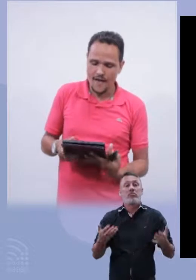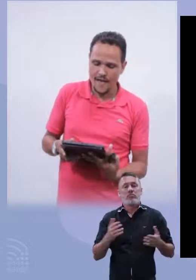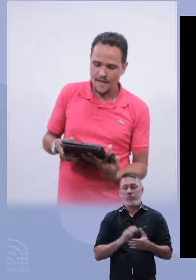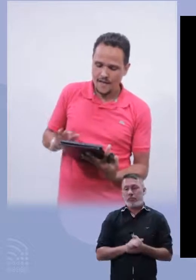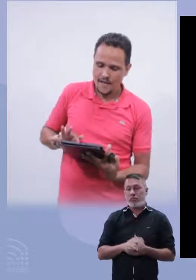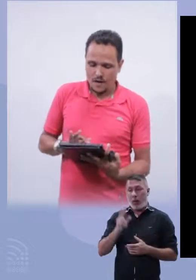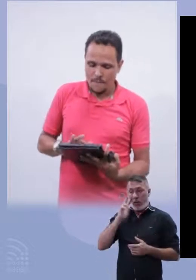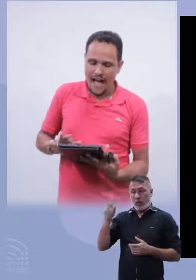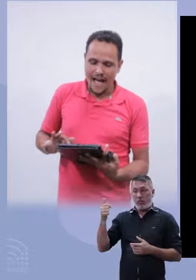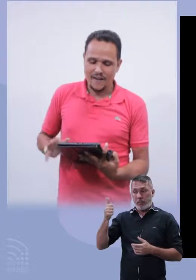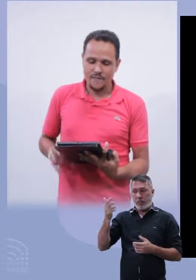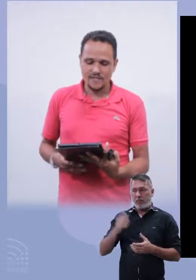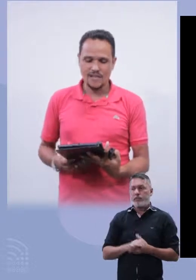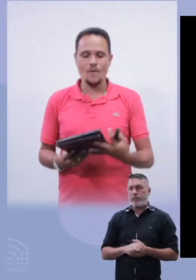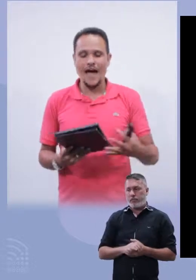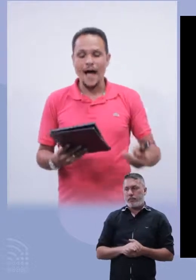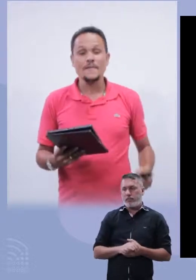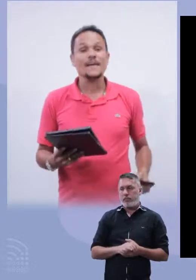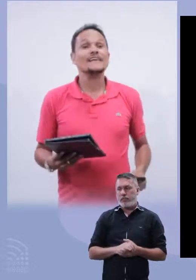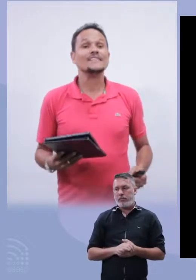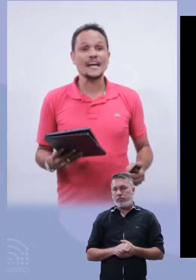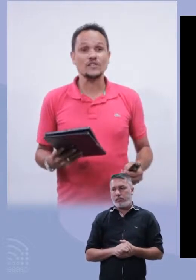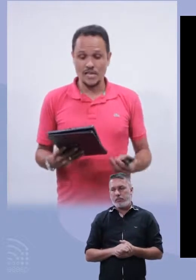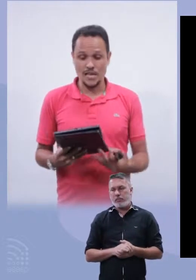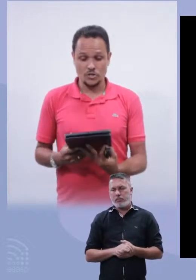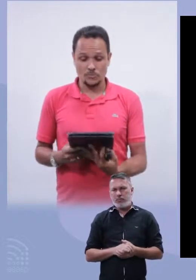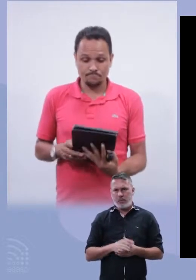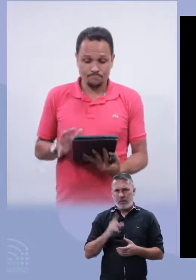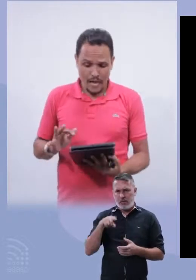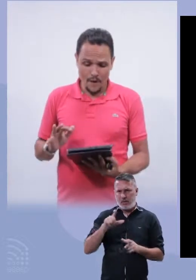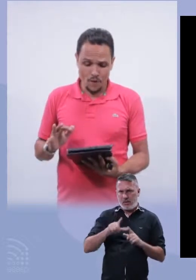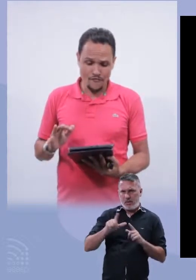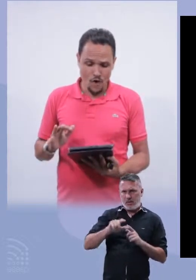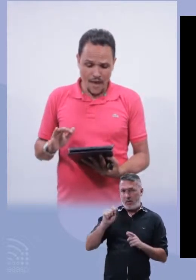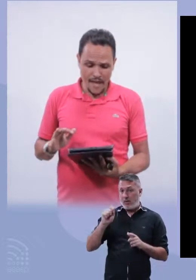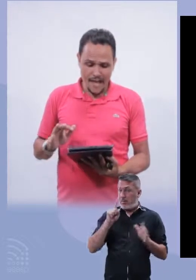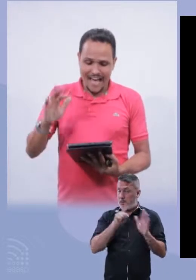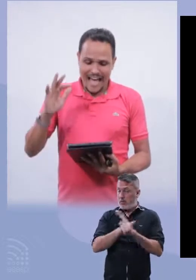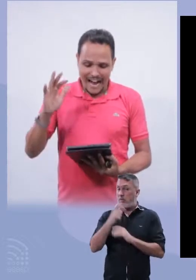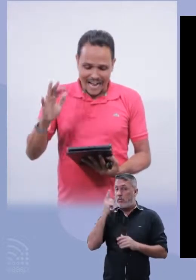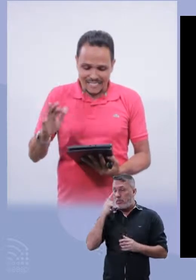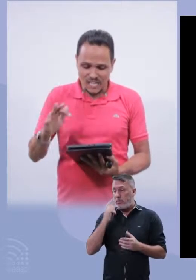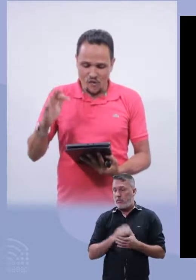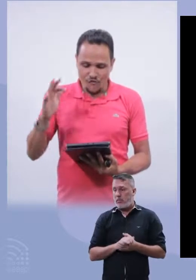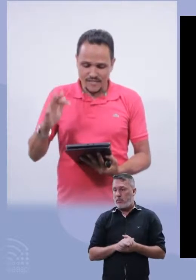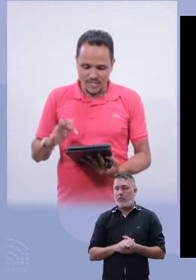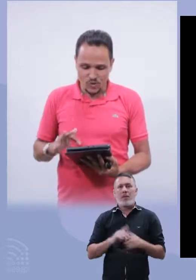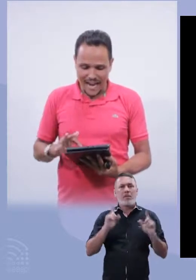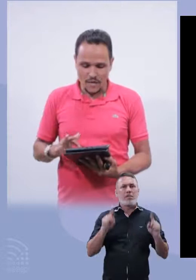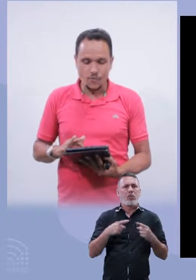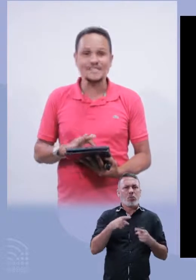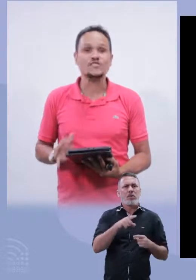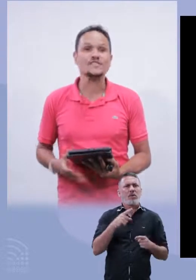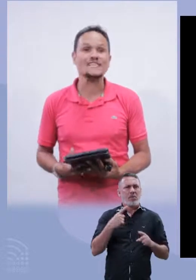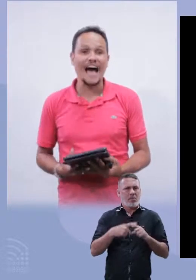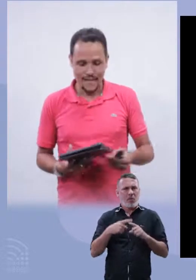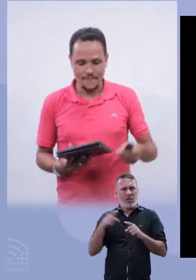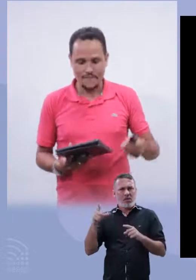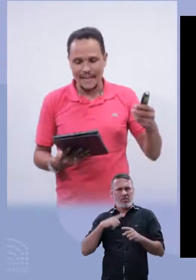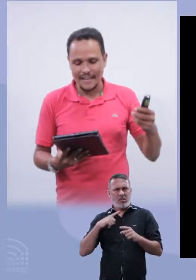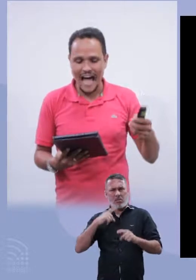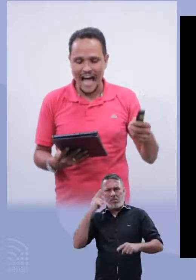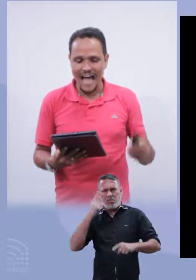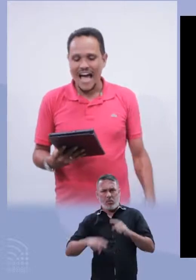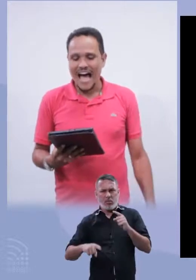acompanha comigo, hein? Opa, passei aqui, vamos lá. Será que é o seguinte? Pergunta foi, a canção foi censurada por estar